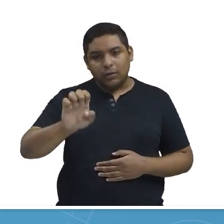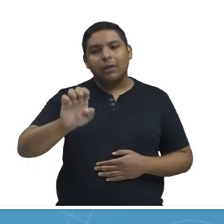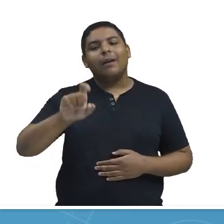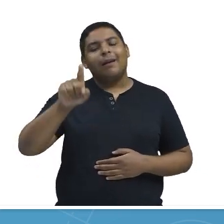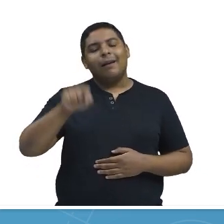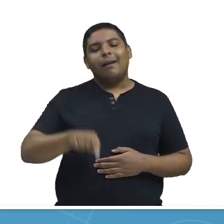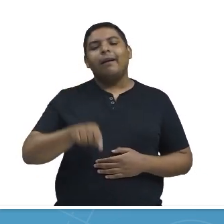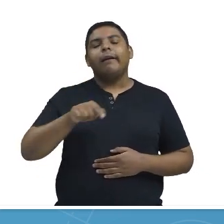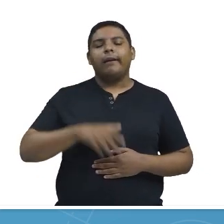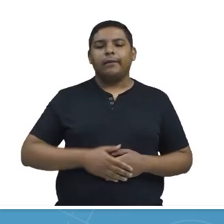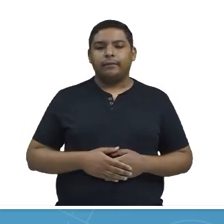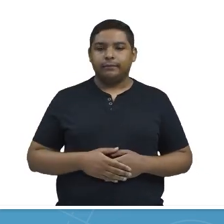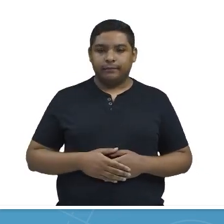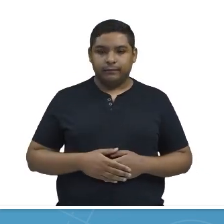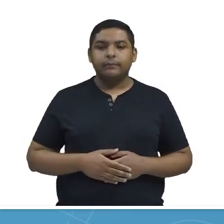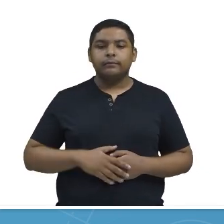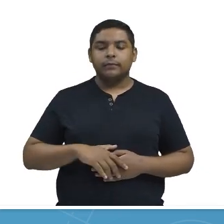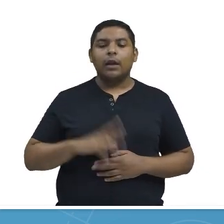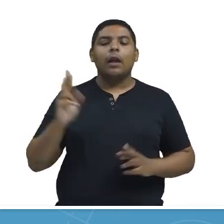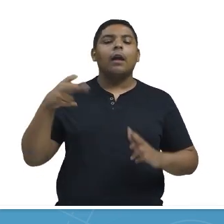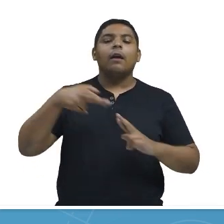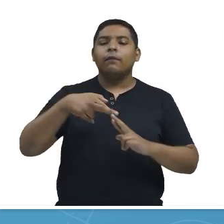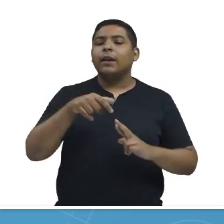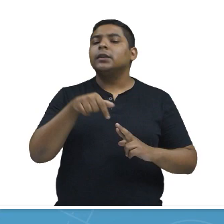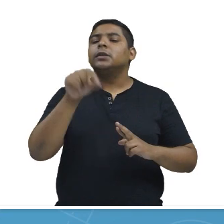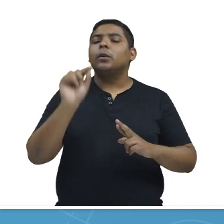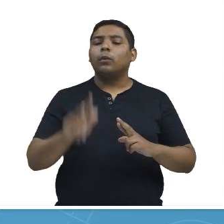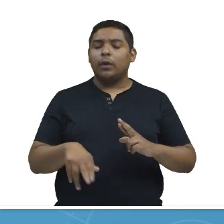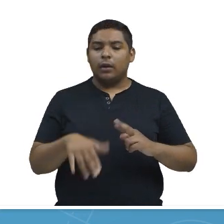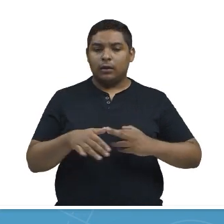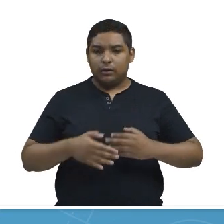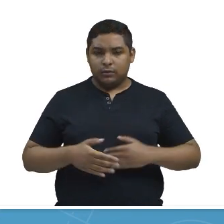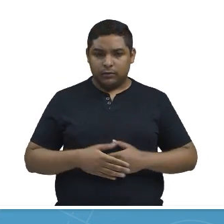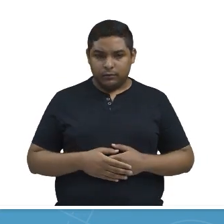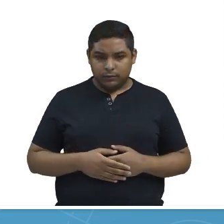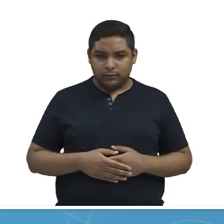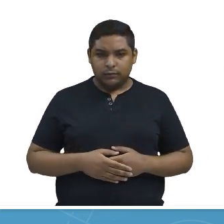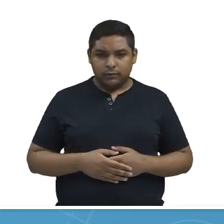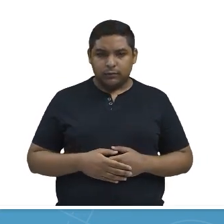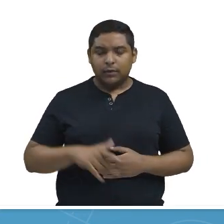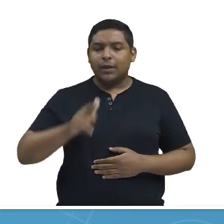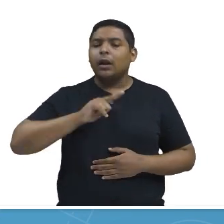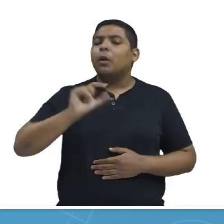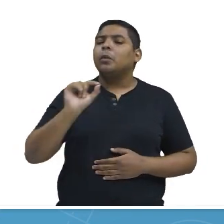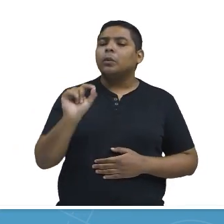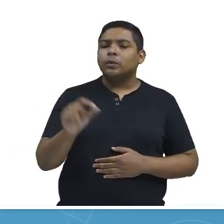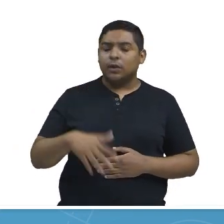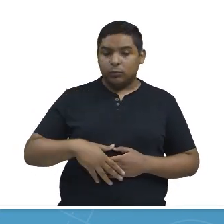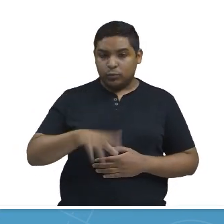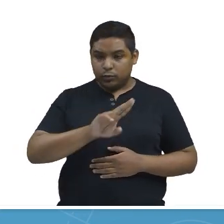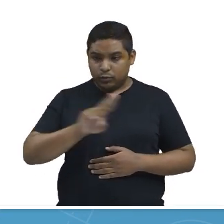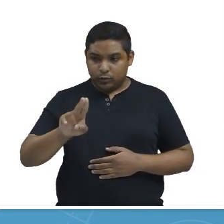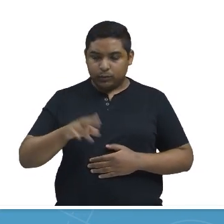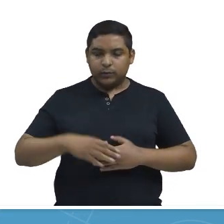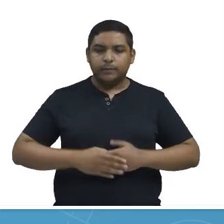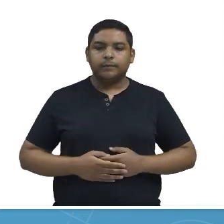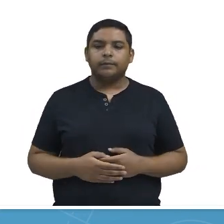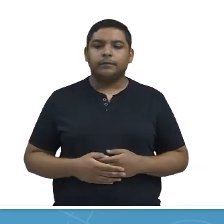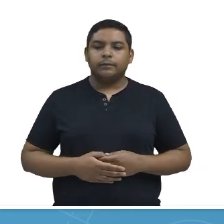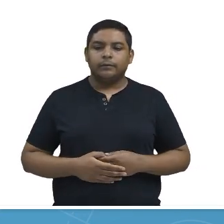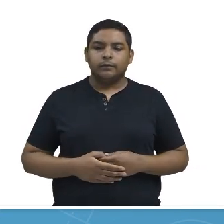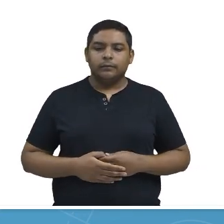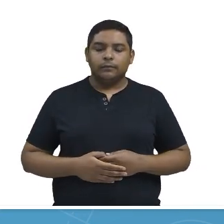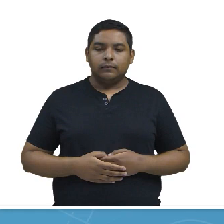other chap. Só que ele está falando de quê? O que esse other chap possui? Possui um nome. E esse nome,